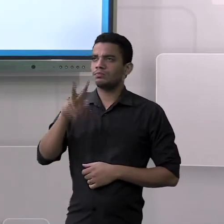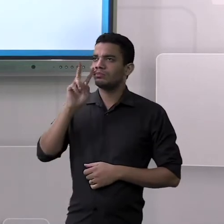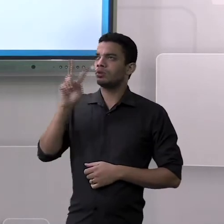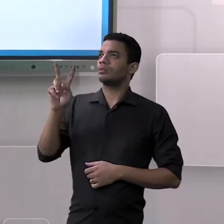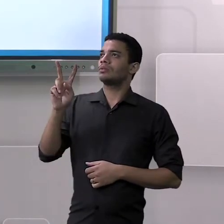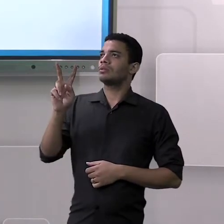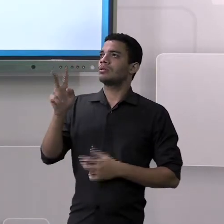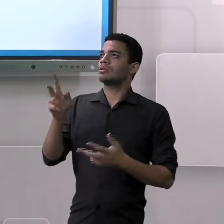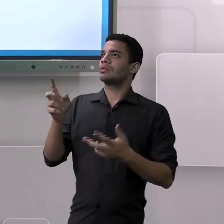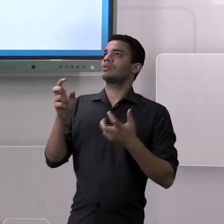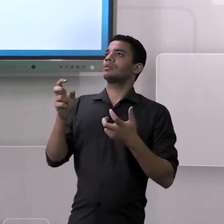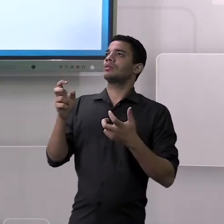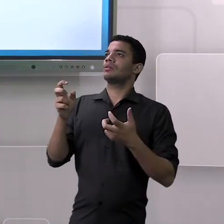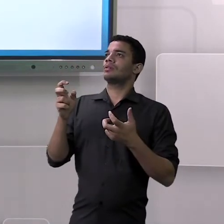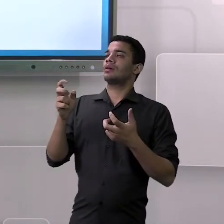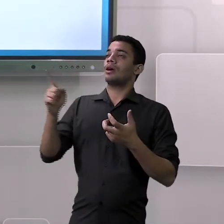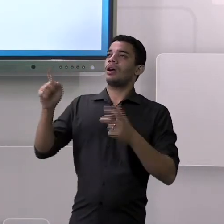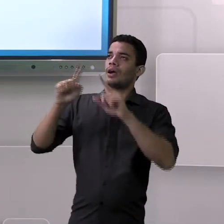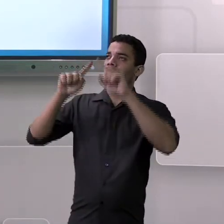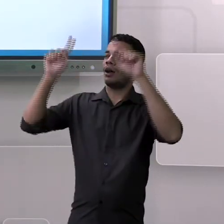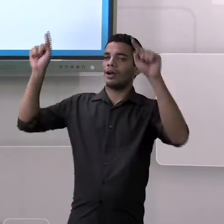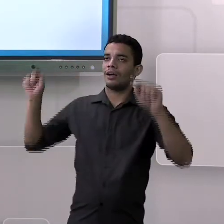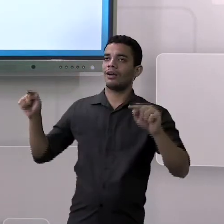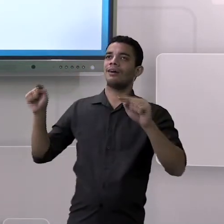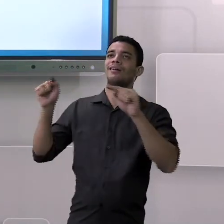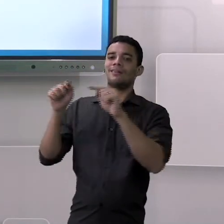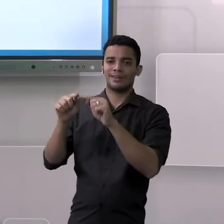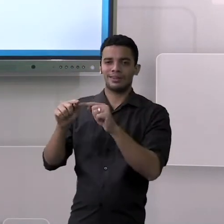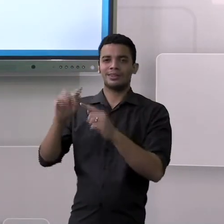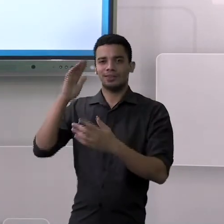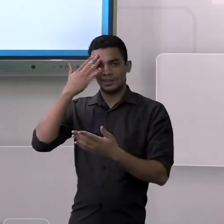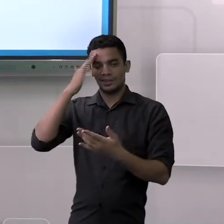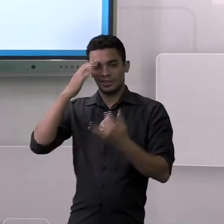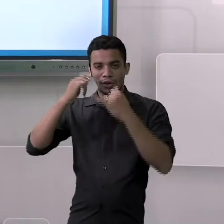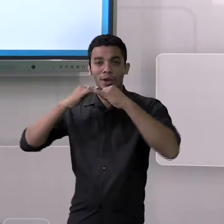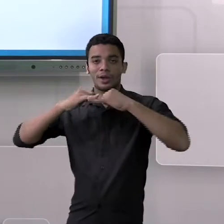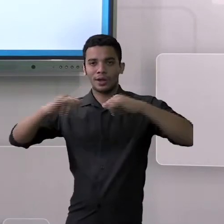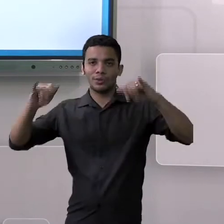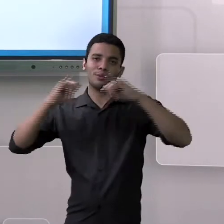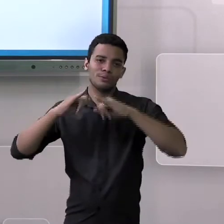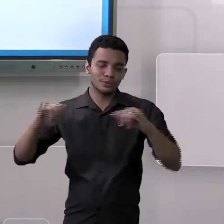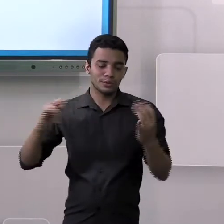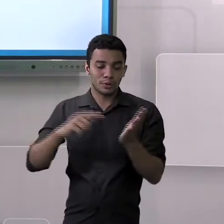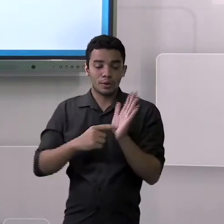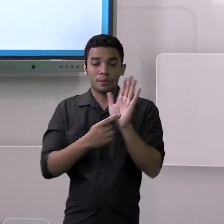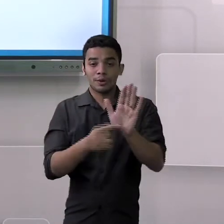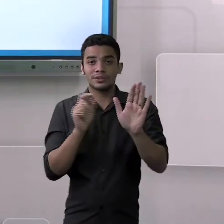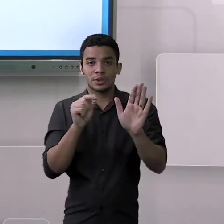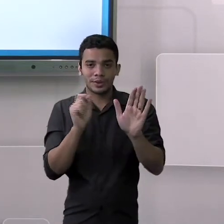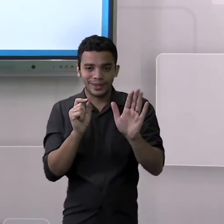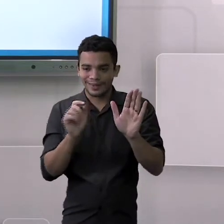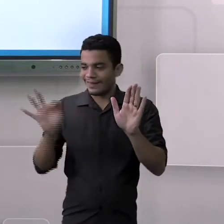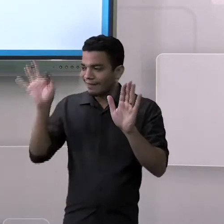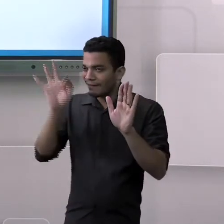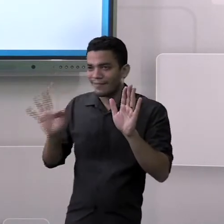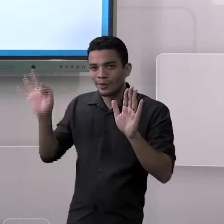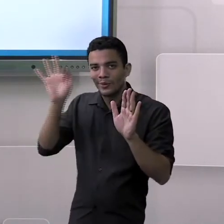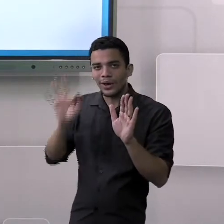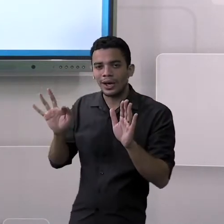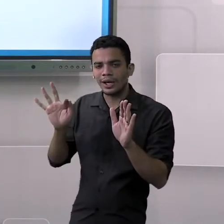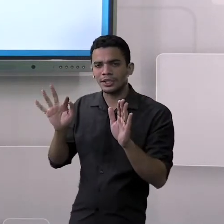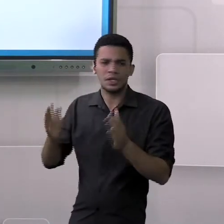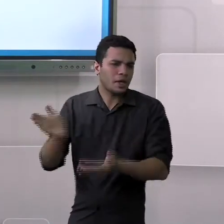cartazes enormes fazendo propaganda de escolas, de faculdades,